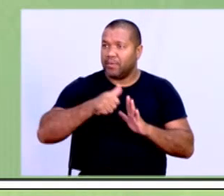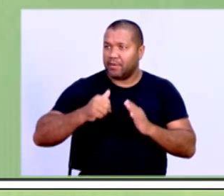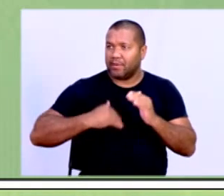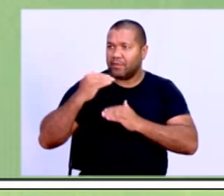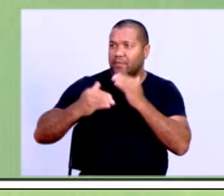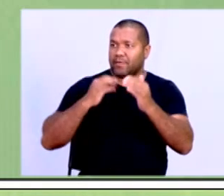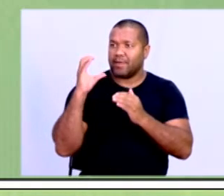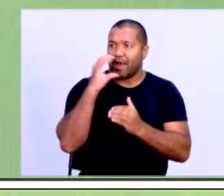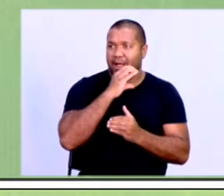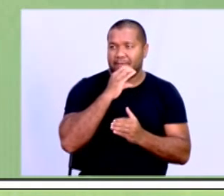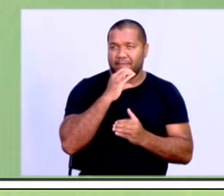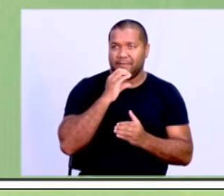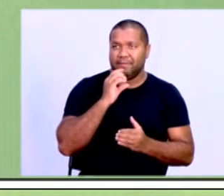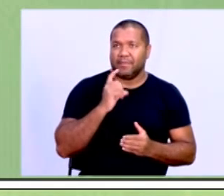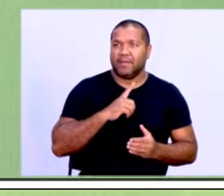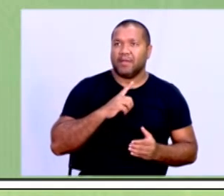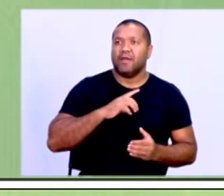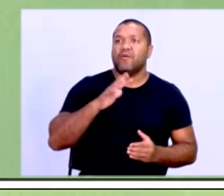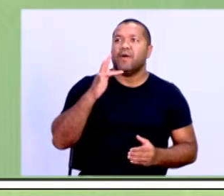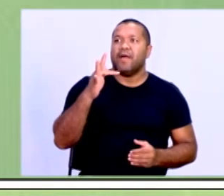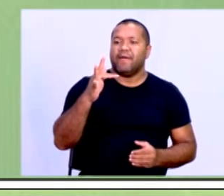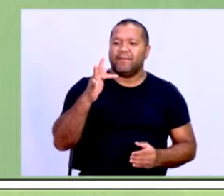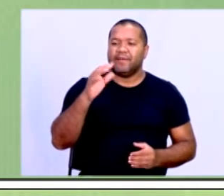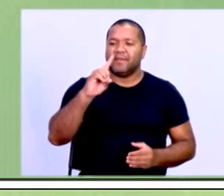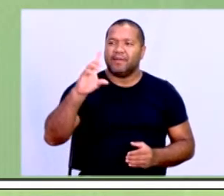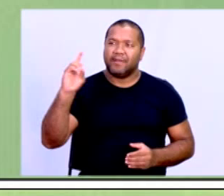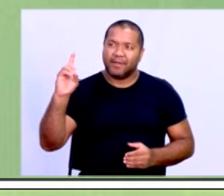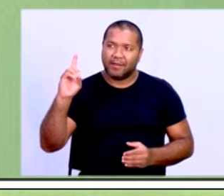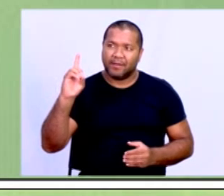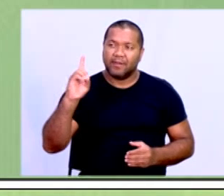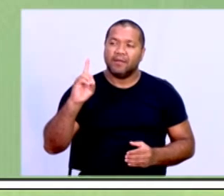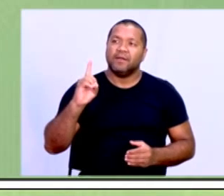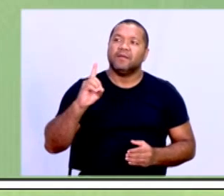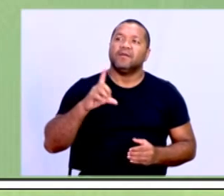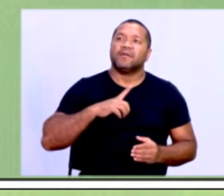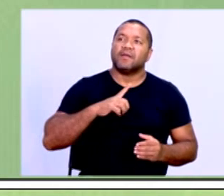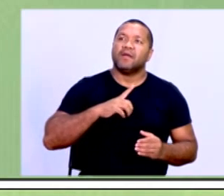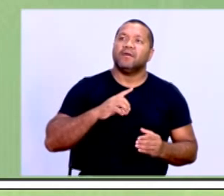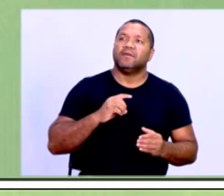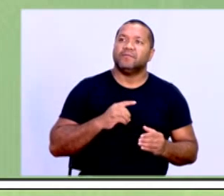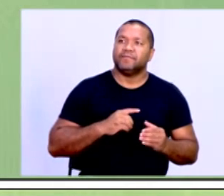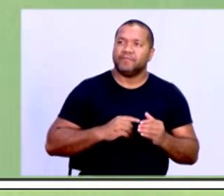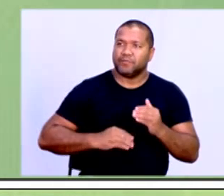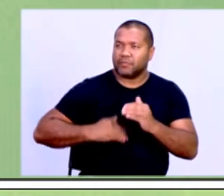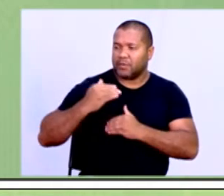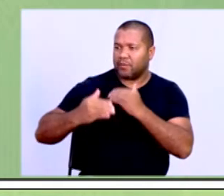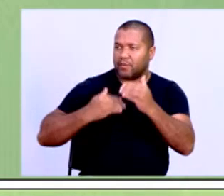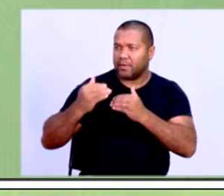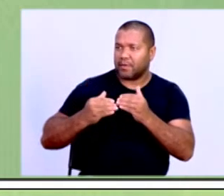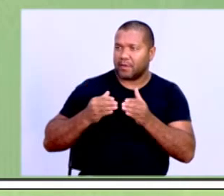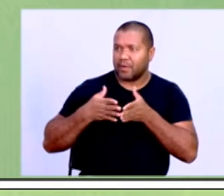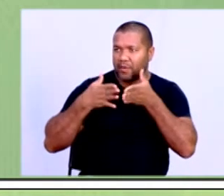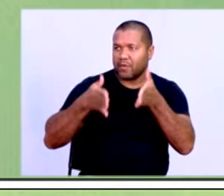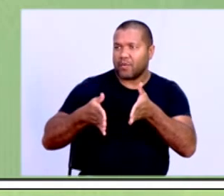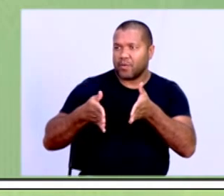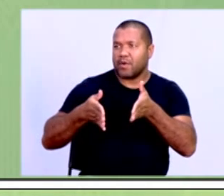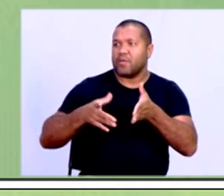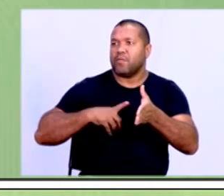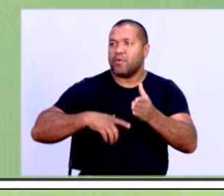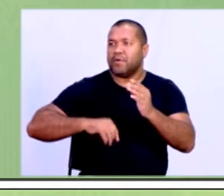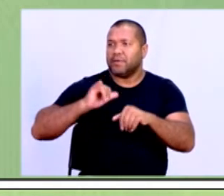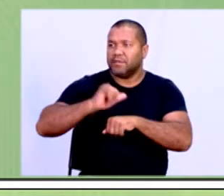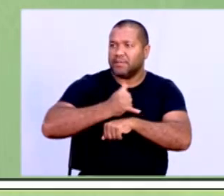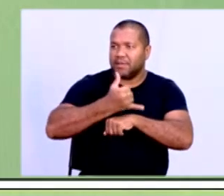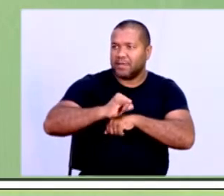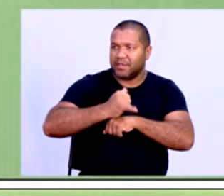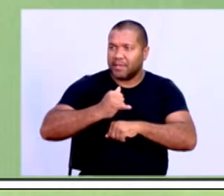ágil, que é o FDD, Desenvolvimento Guiado por Funcionalidades. Tem como